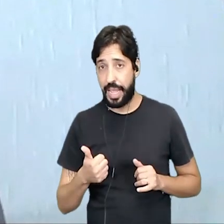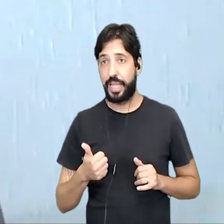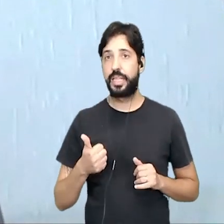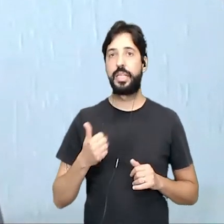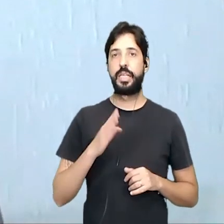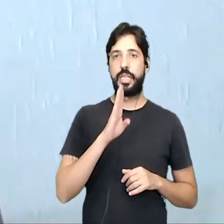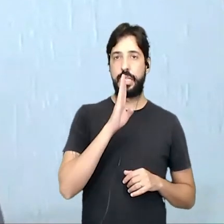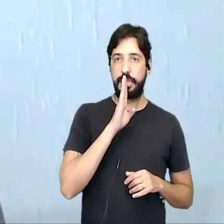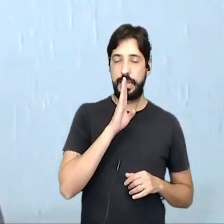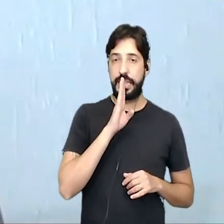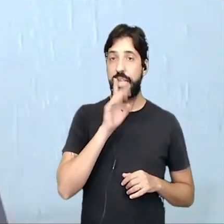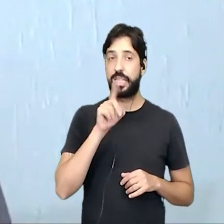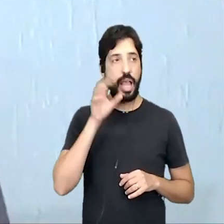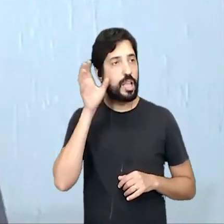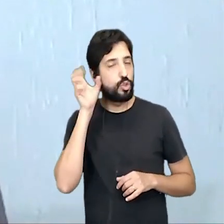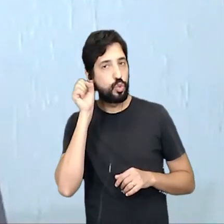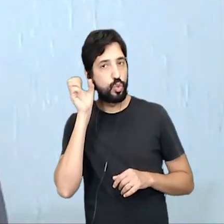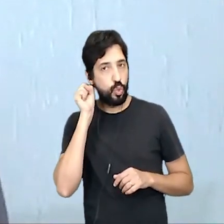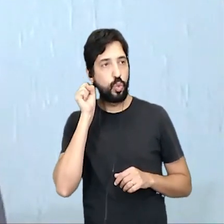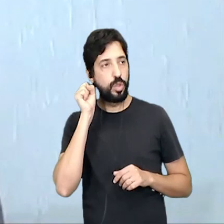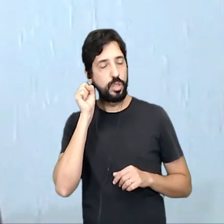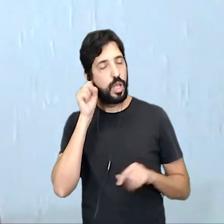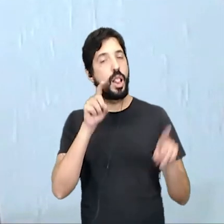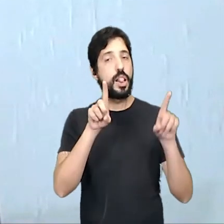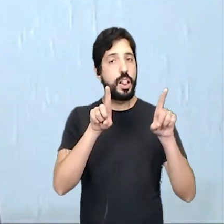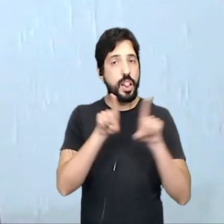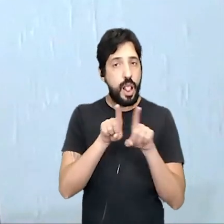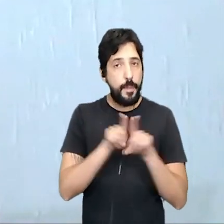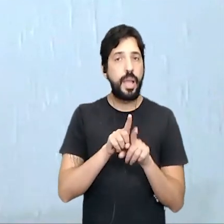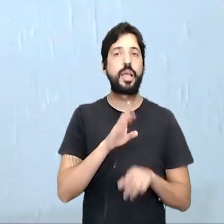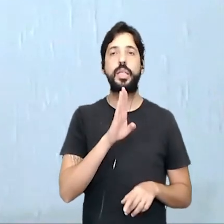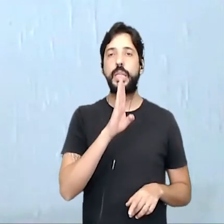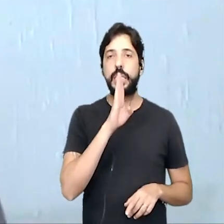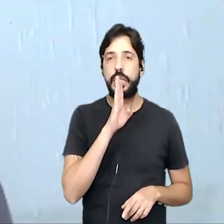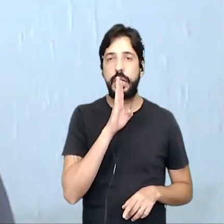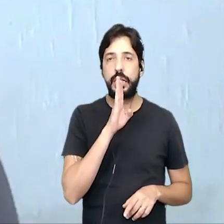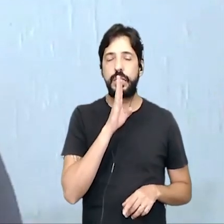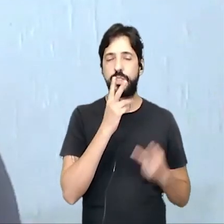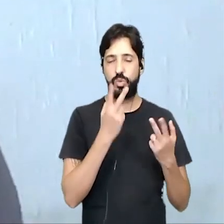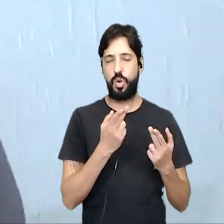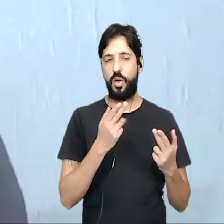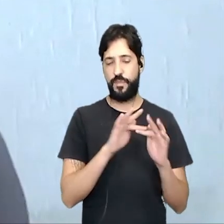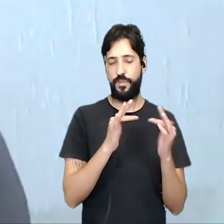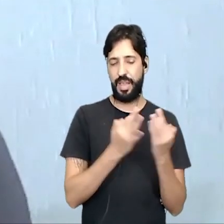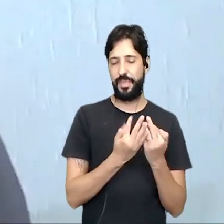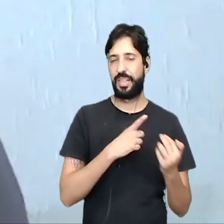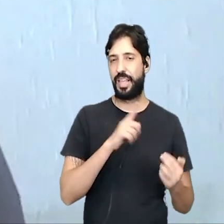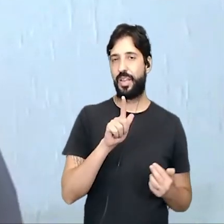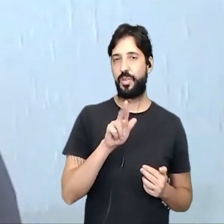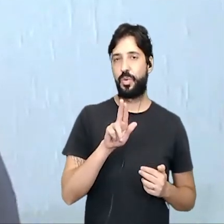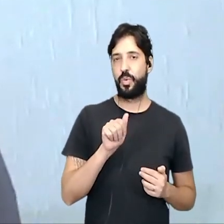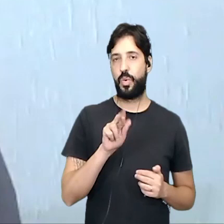Você disse muito bem. O silêncio, para além de ser uma escuta, ele pode ser também aquele silêncio que os